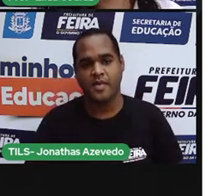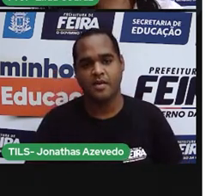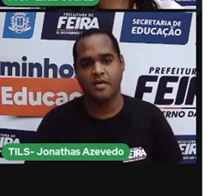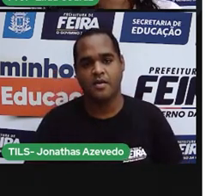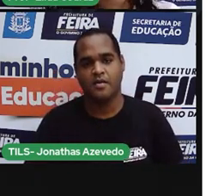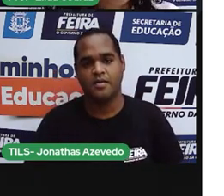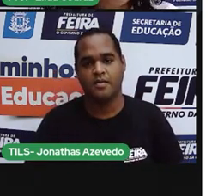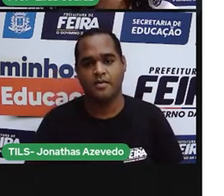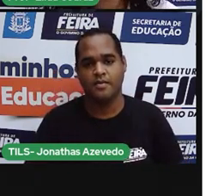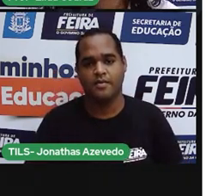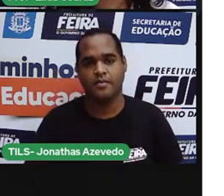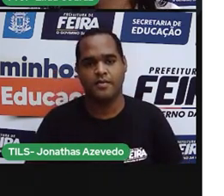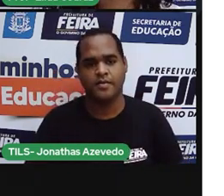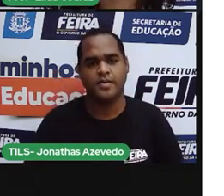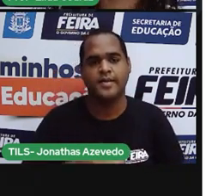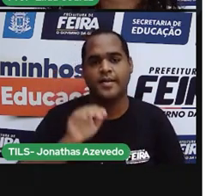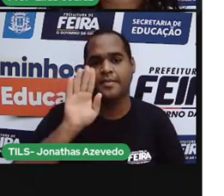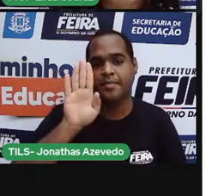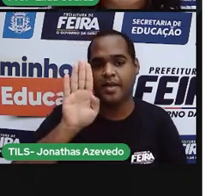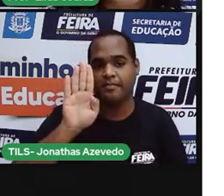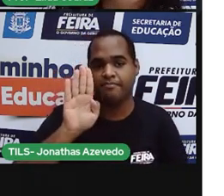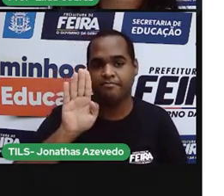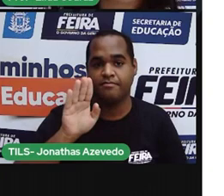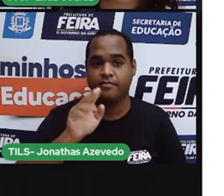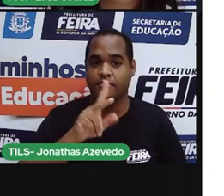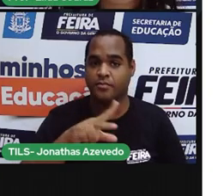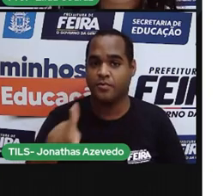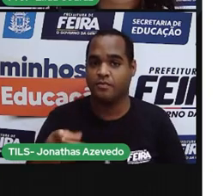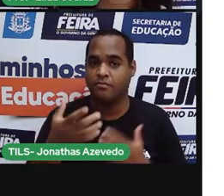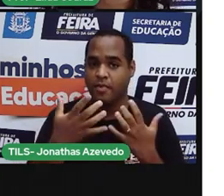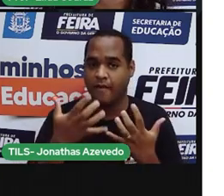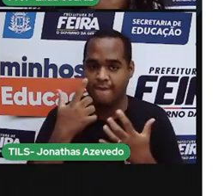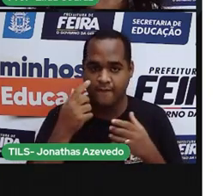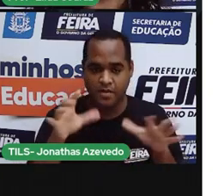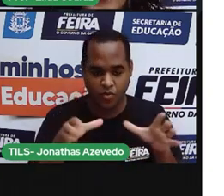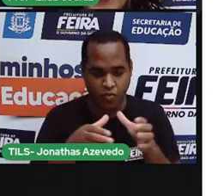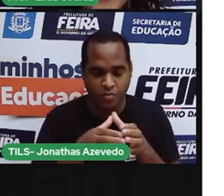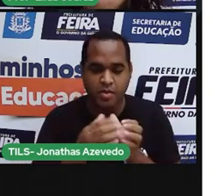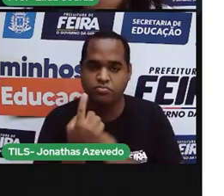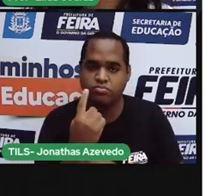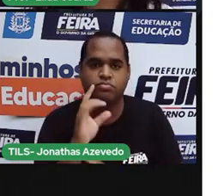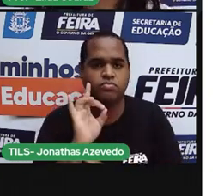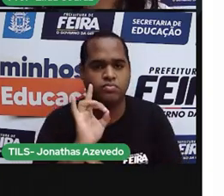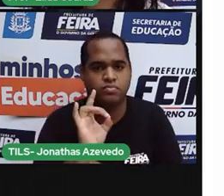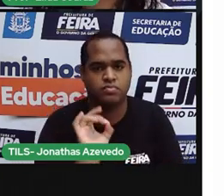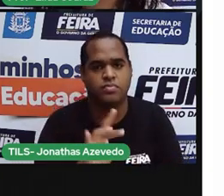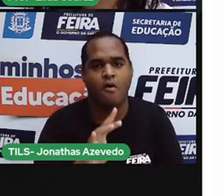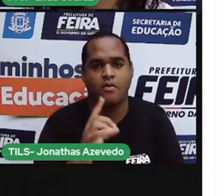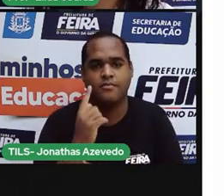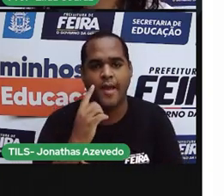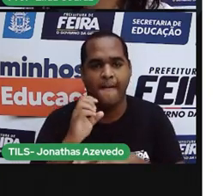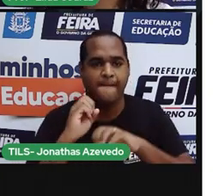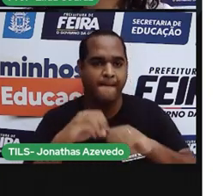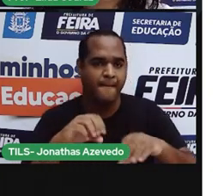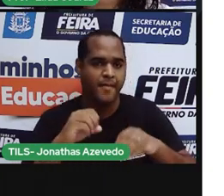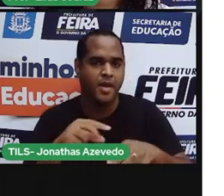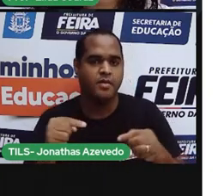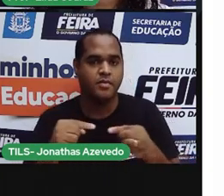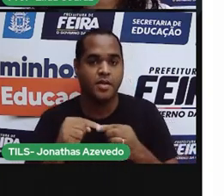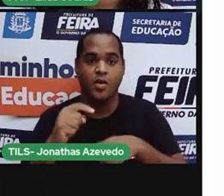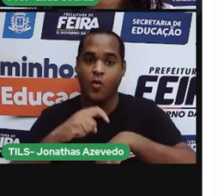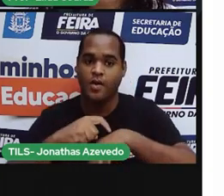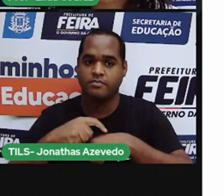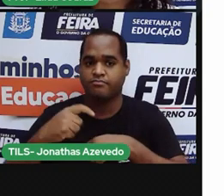A pergunta B. O professor quer fazer uma equipe única para dar aula no segundo